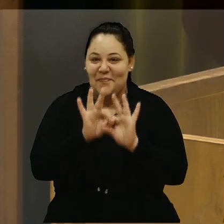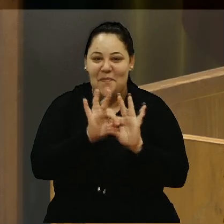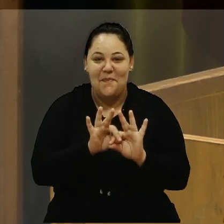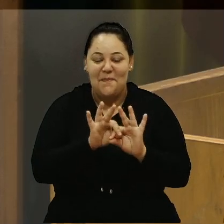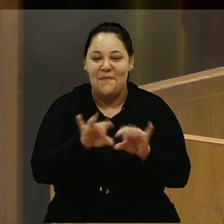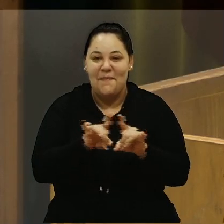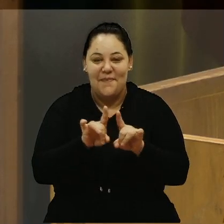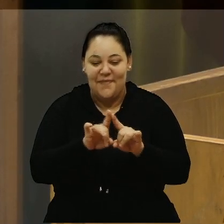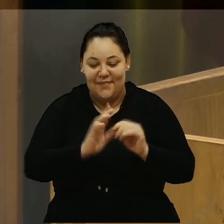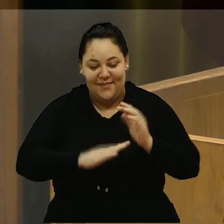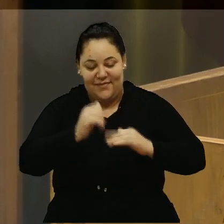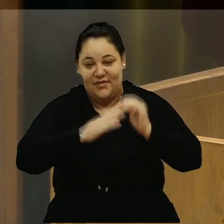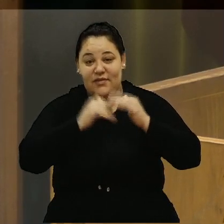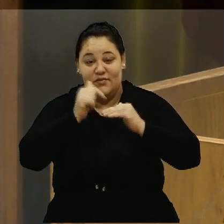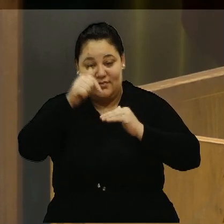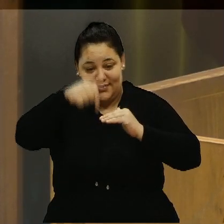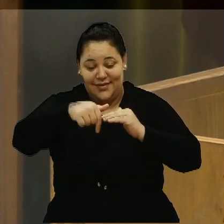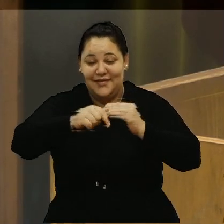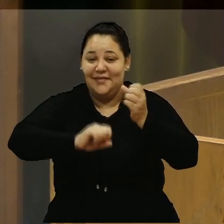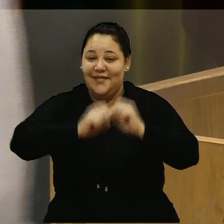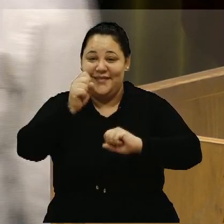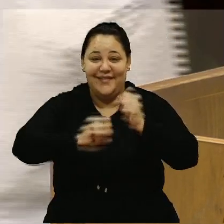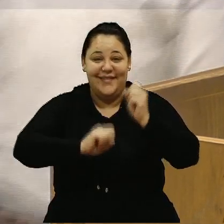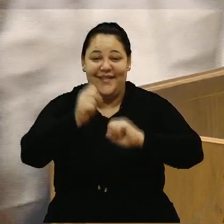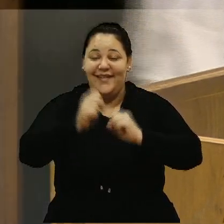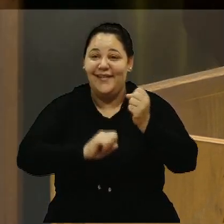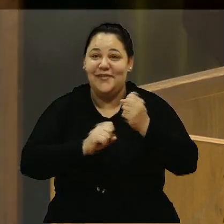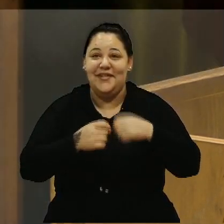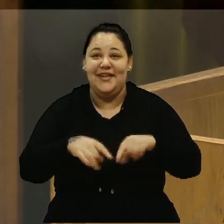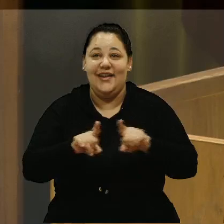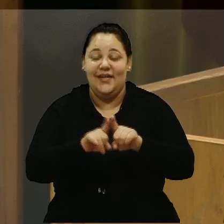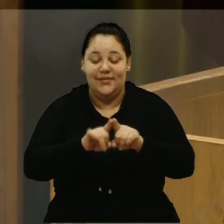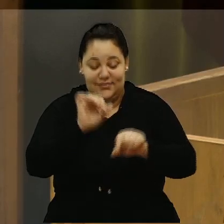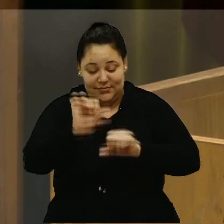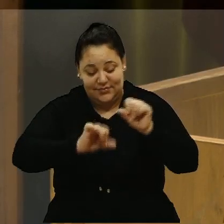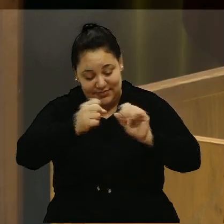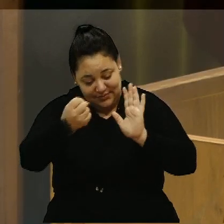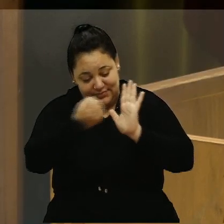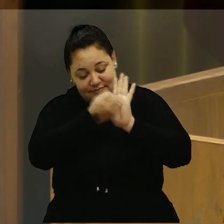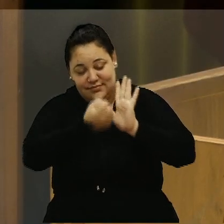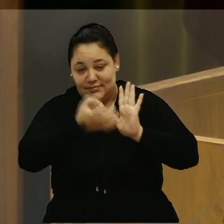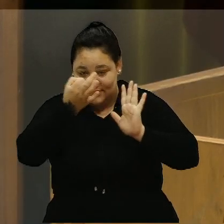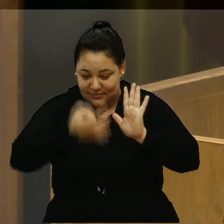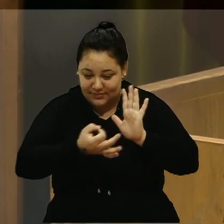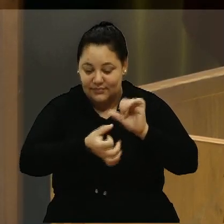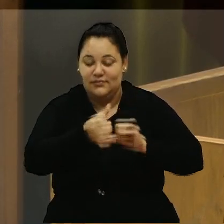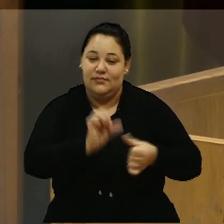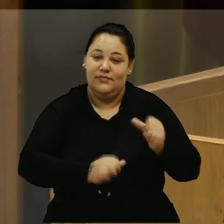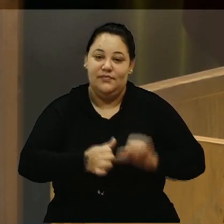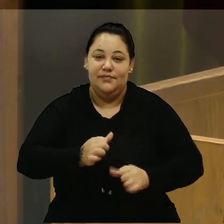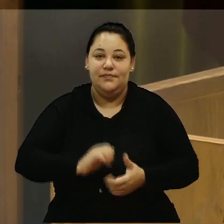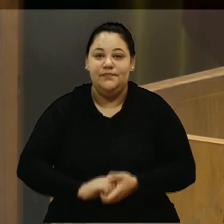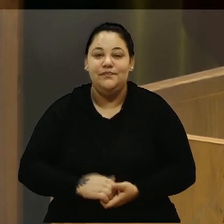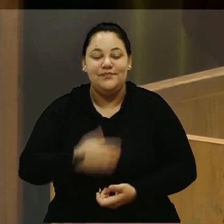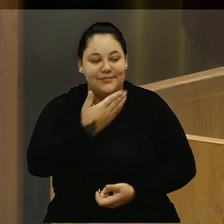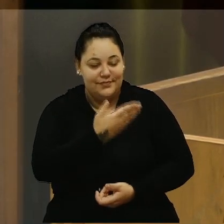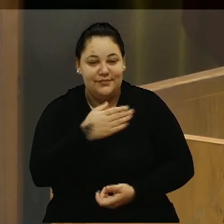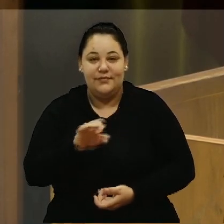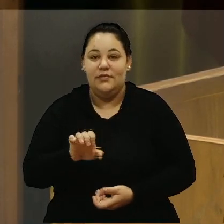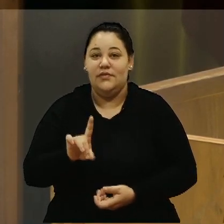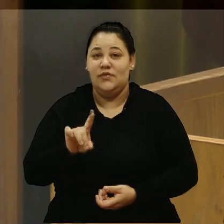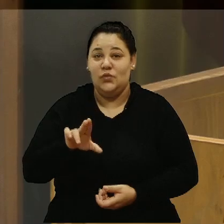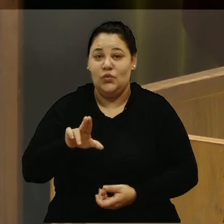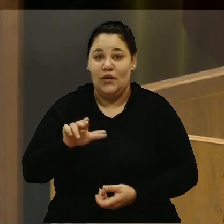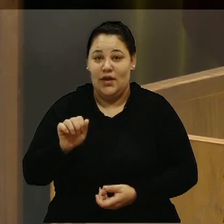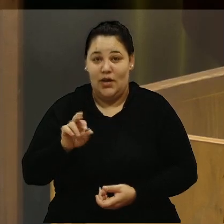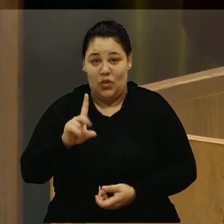o crescimento da Autotrave, tornando-a um símbolo de qualidade e eficiência. Senhor Eduardo, como